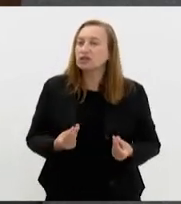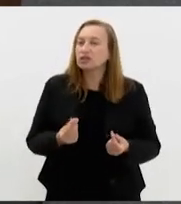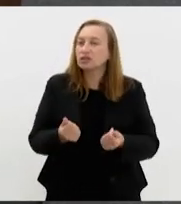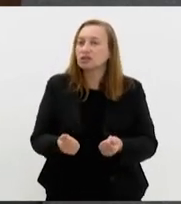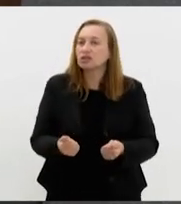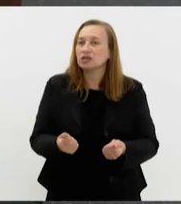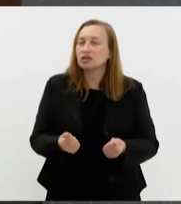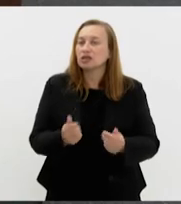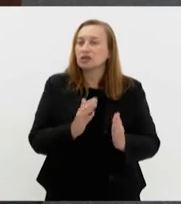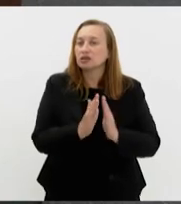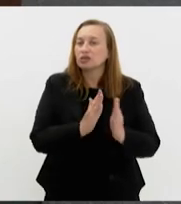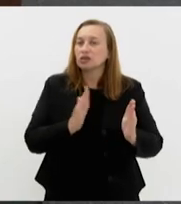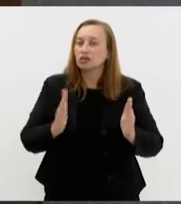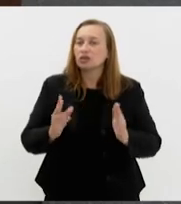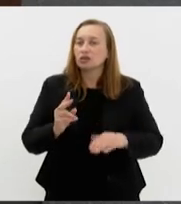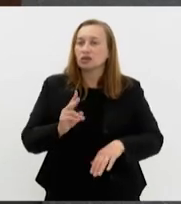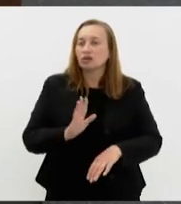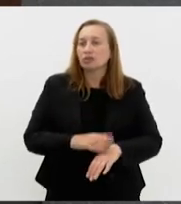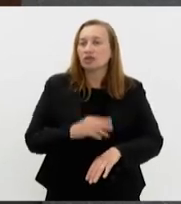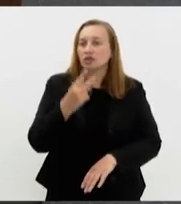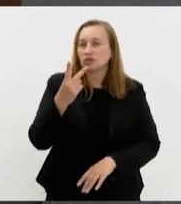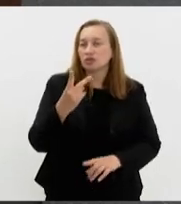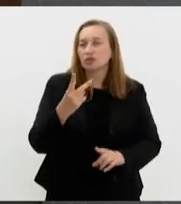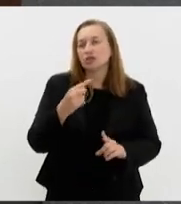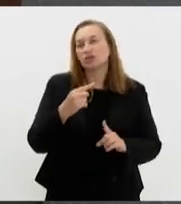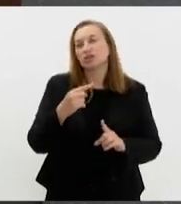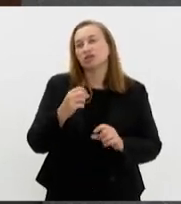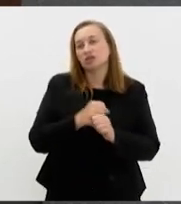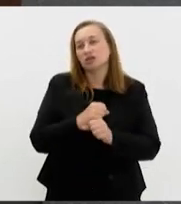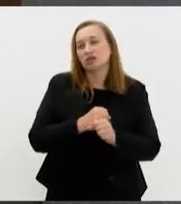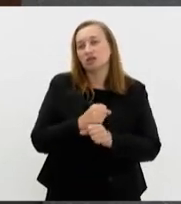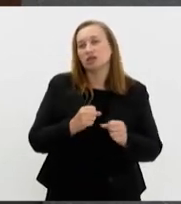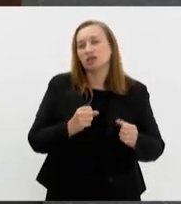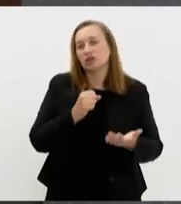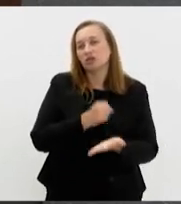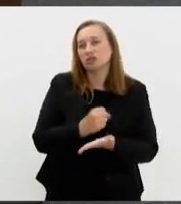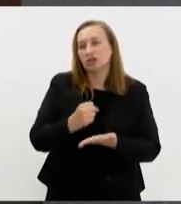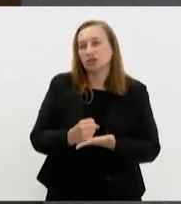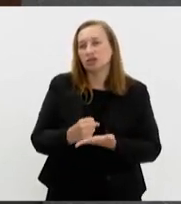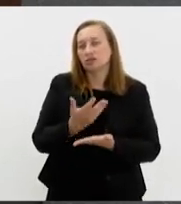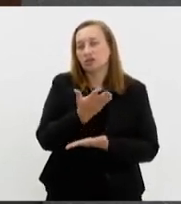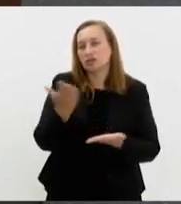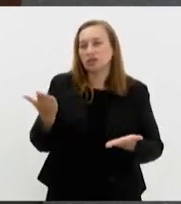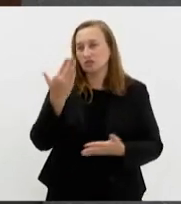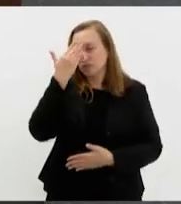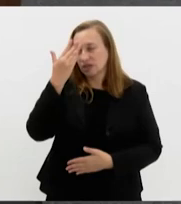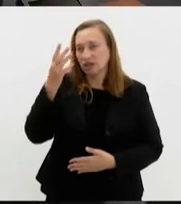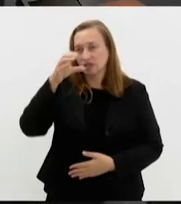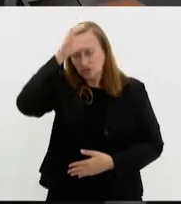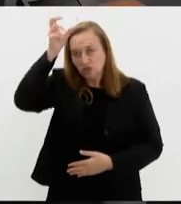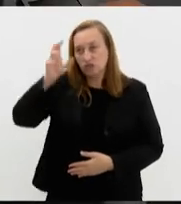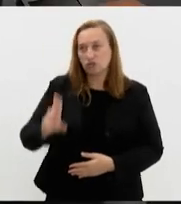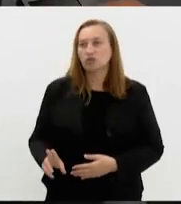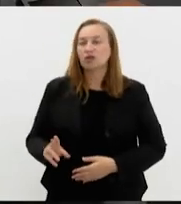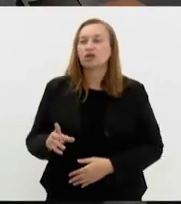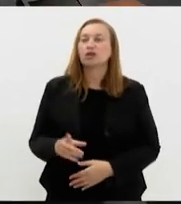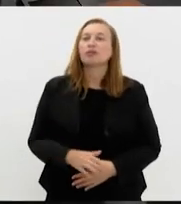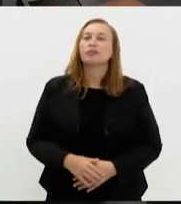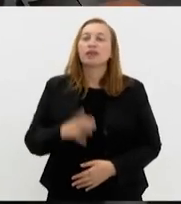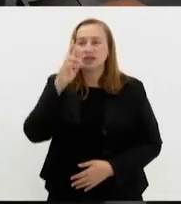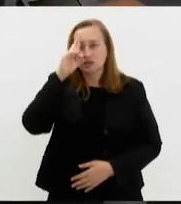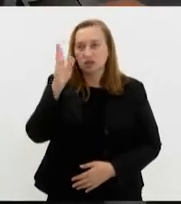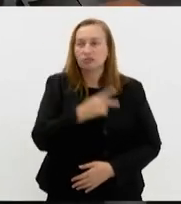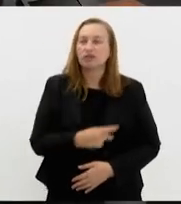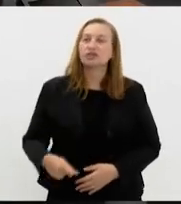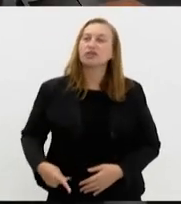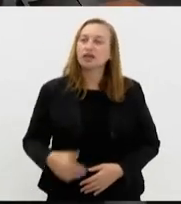e prorrogue por 2 anos e contrate aqueles aprovados no concurso. Obrigado, Tia Ju. Senhora presidente,